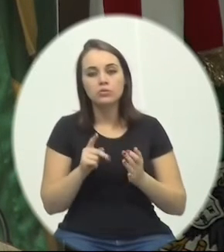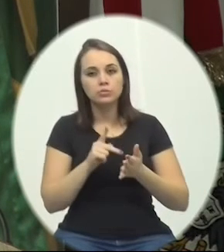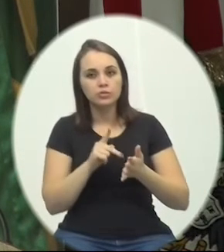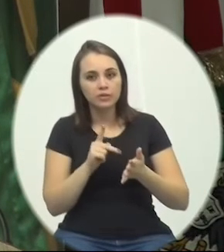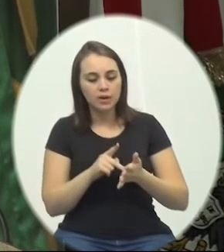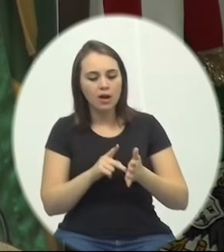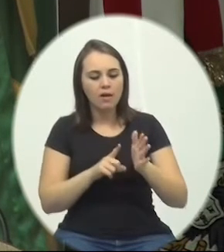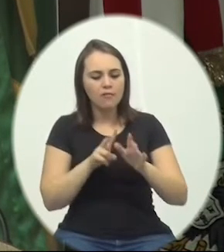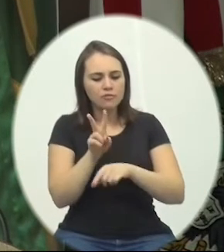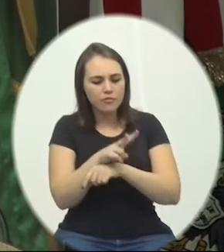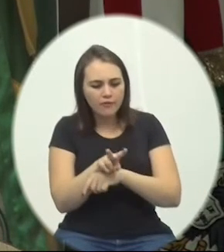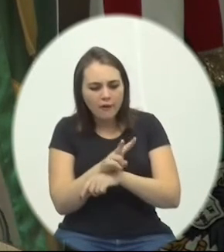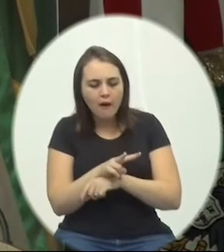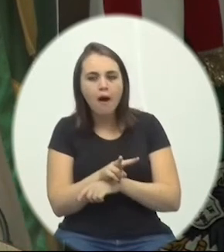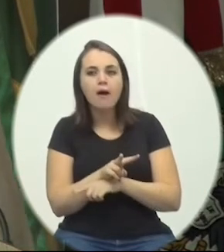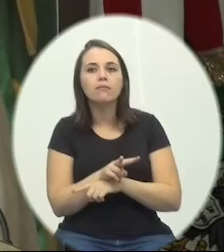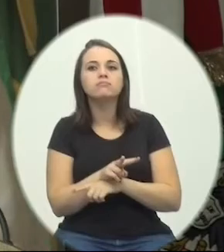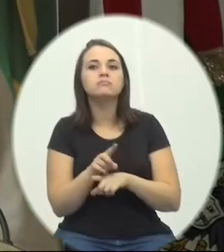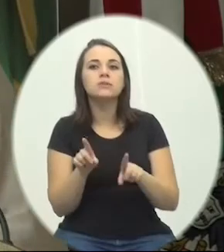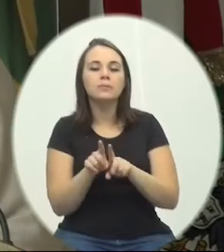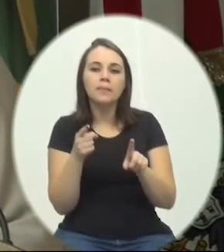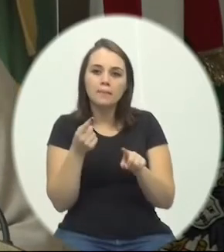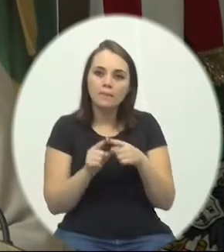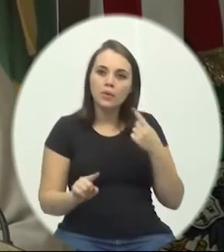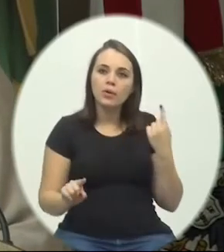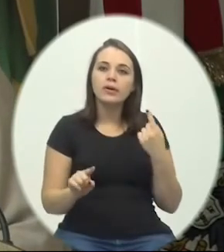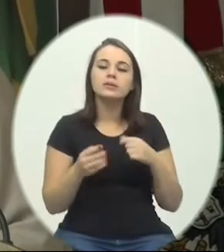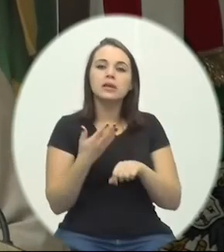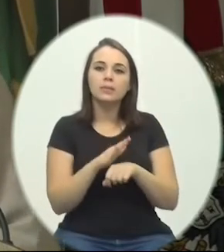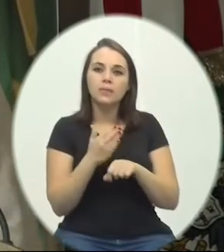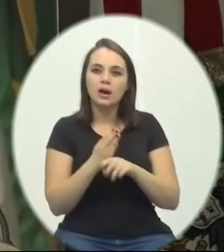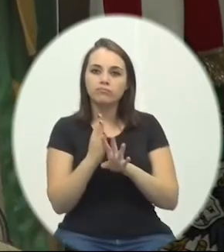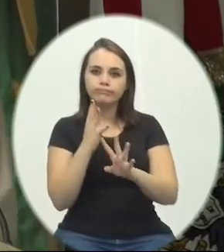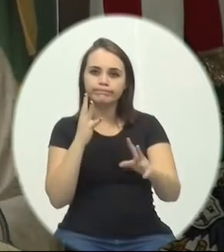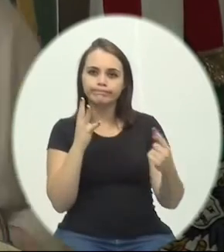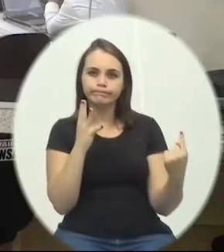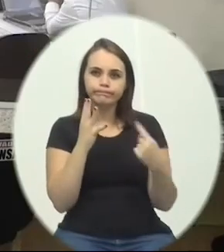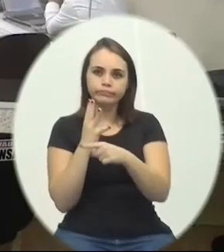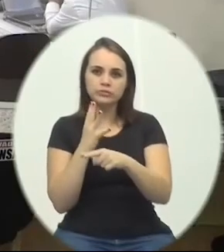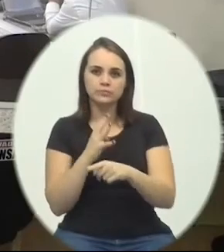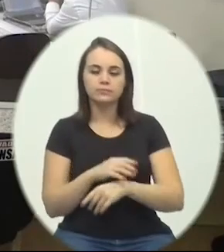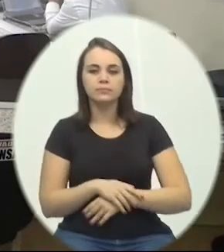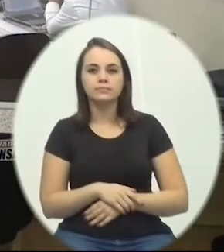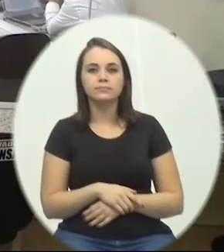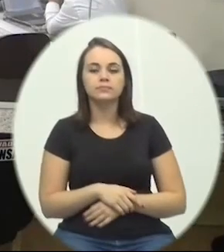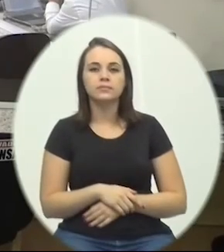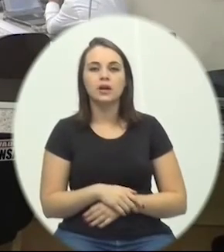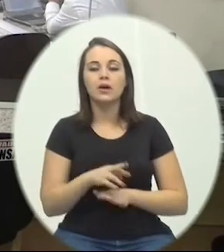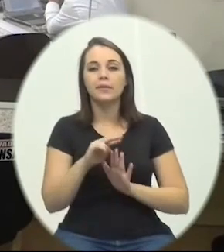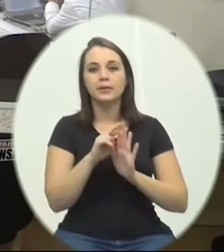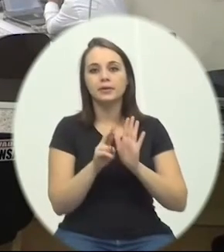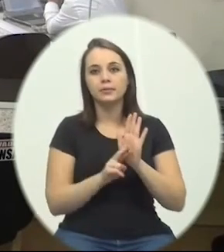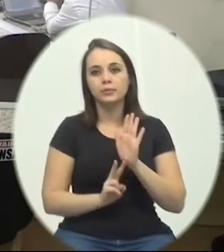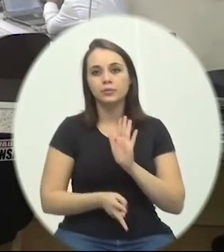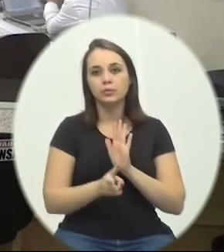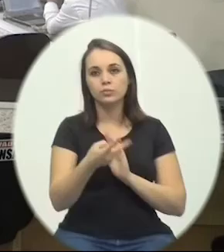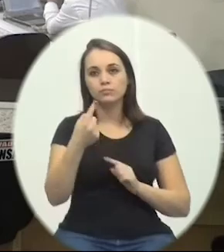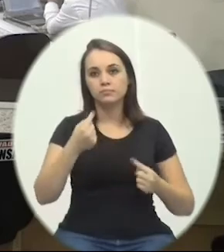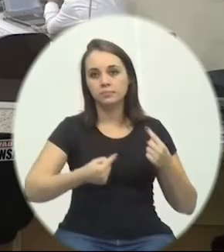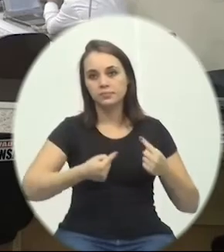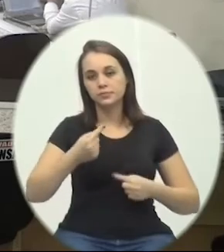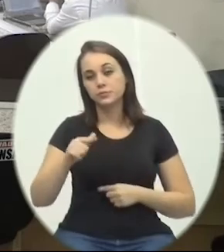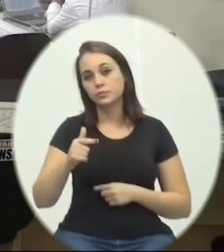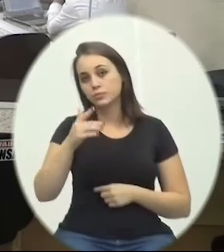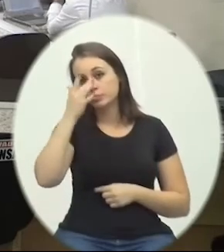a fiscalização pública, elas também coíbem essas práticas de tentativa de fura-fila. Bom, obrigado. O requerimento continua em discussão.